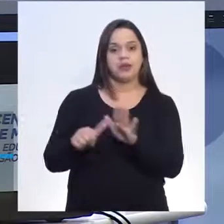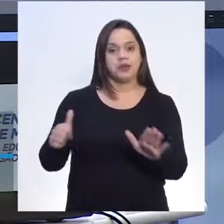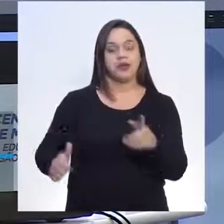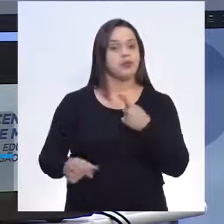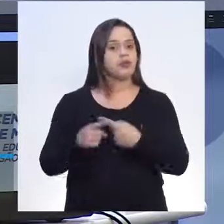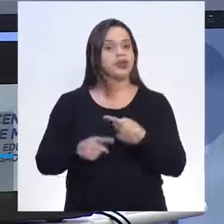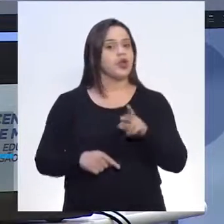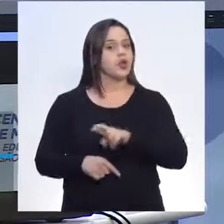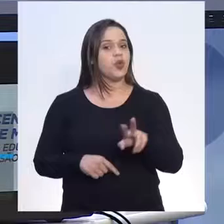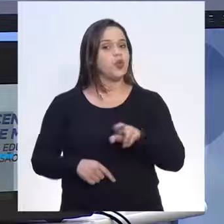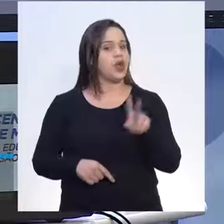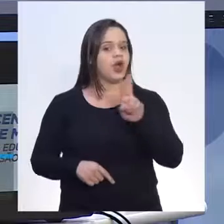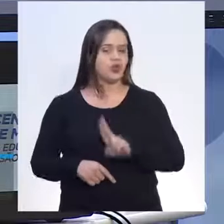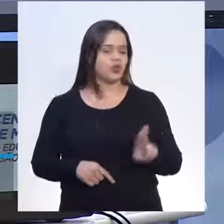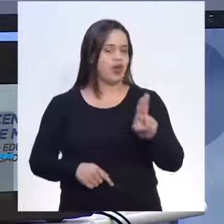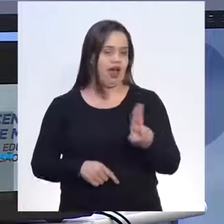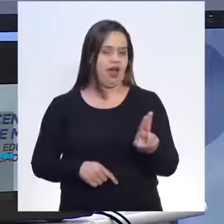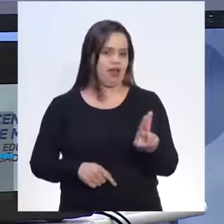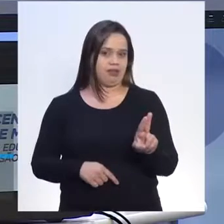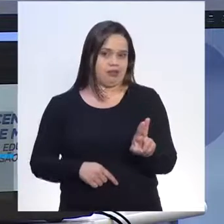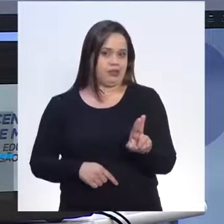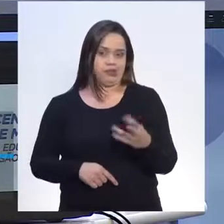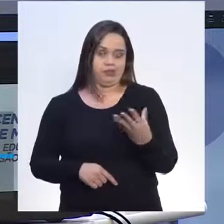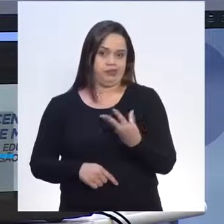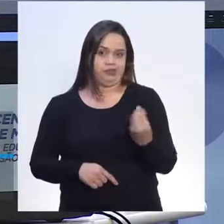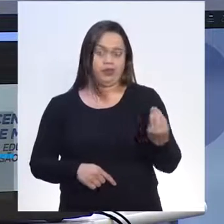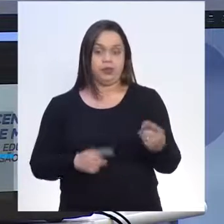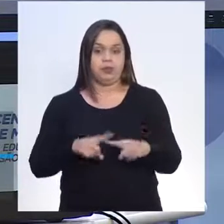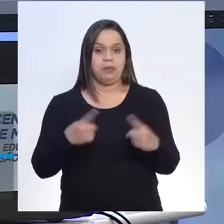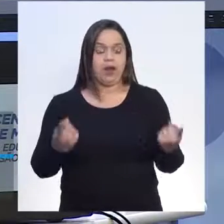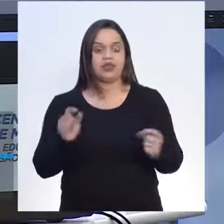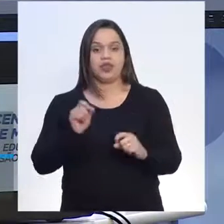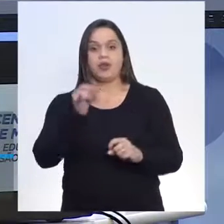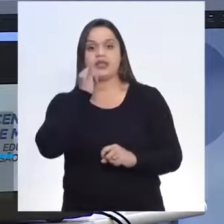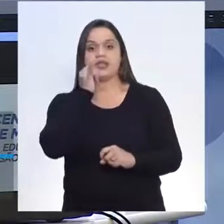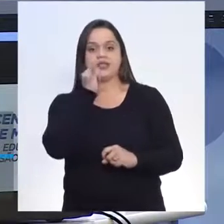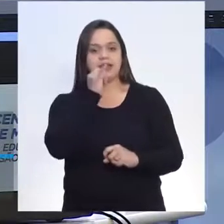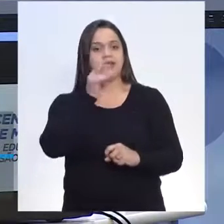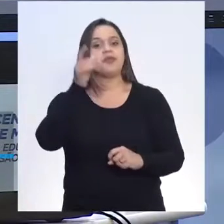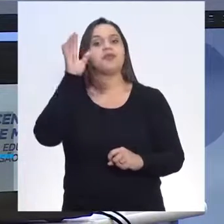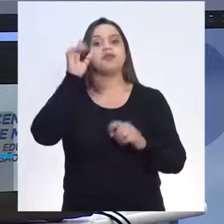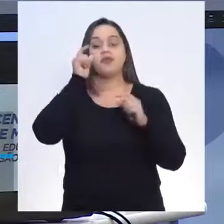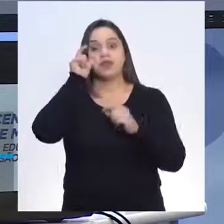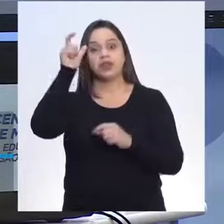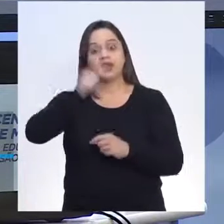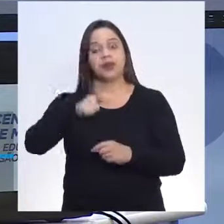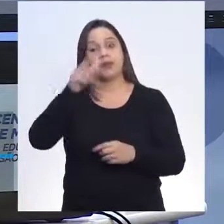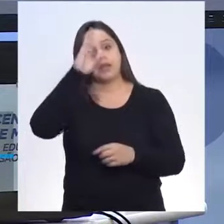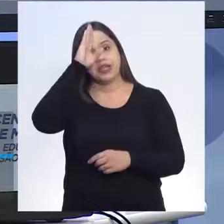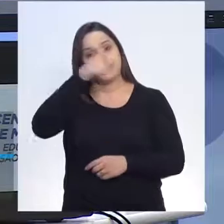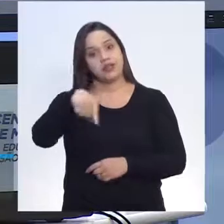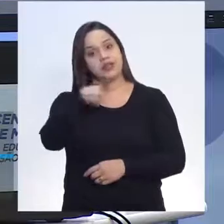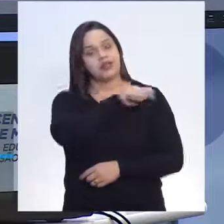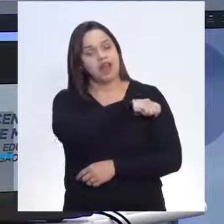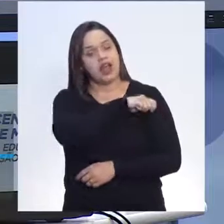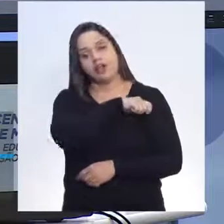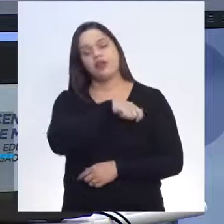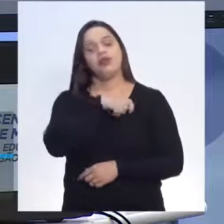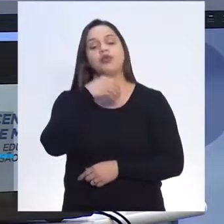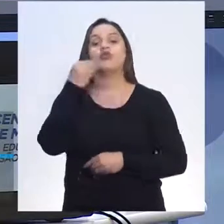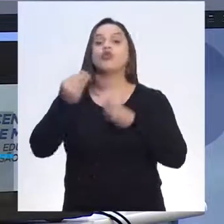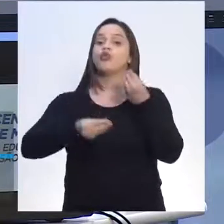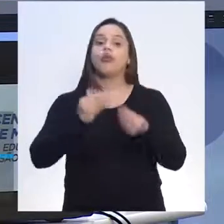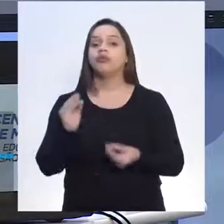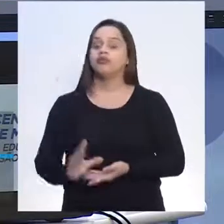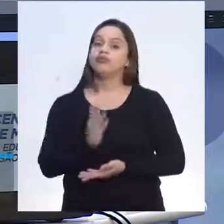é usual muitas vezes. Mas é um modelo aí muito interessante, principalmente para você, aluno, enxergar como que